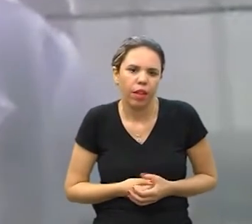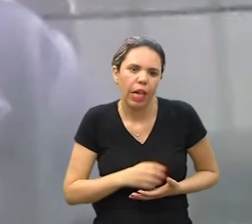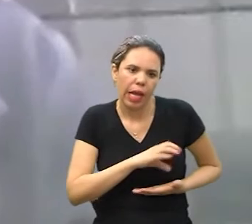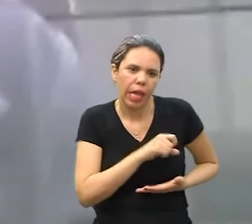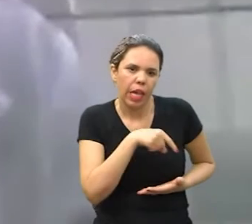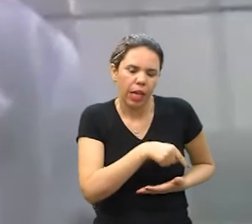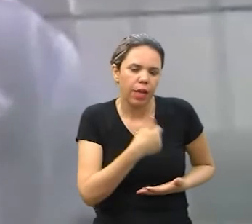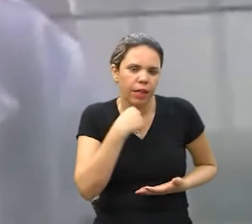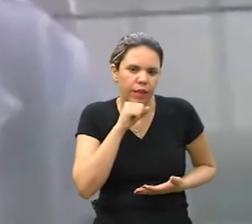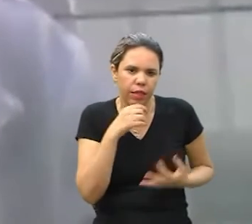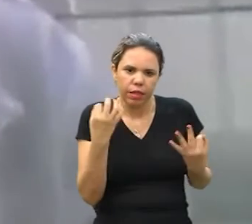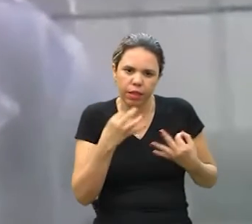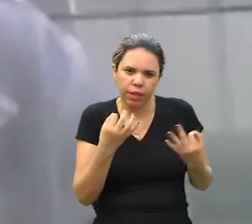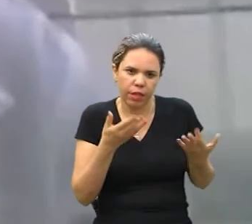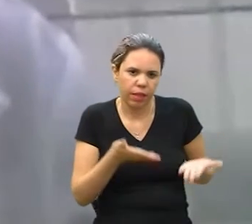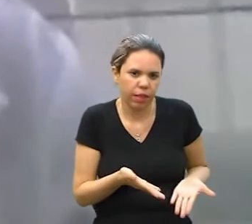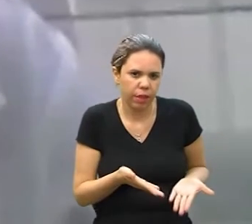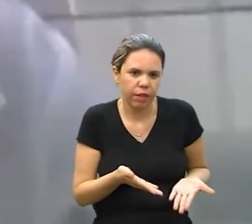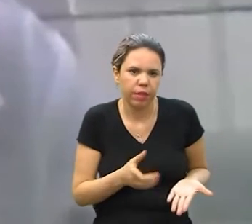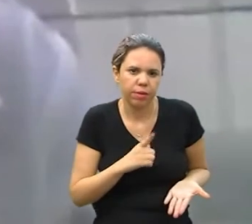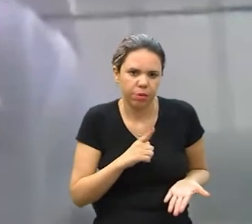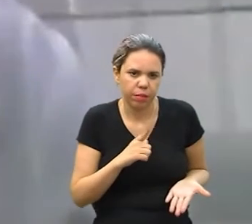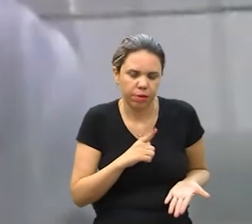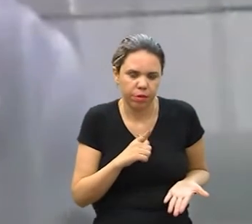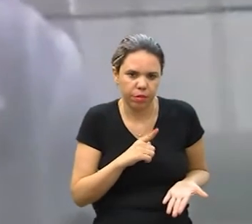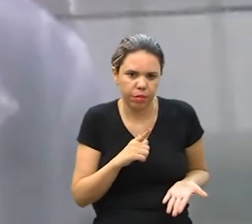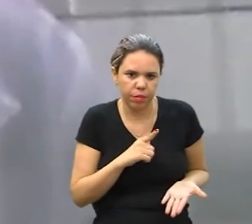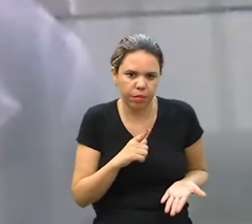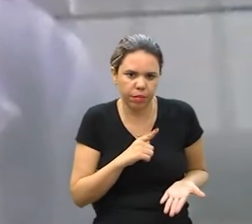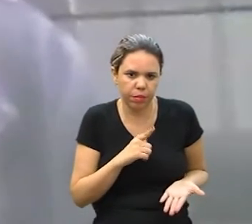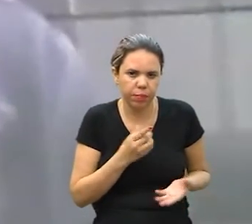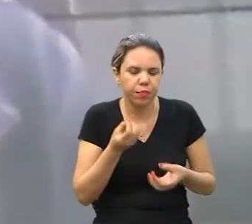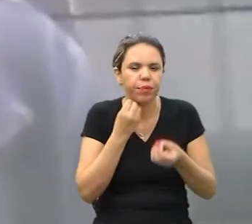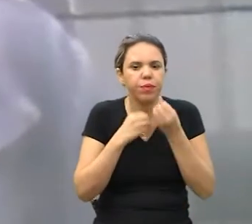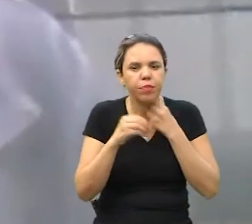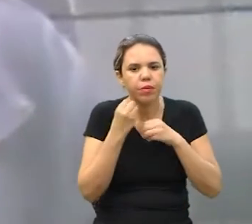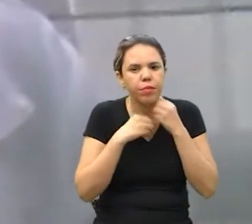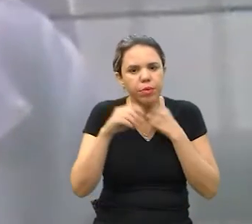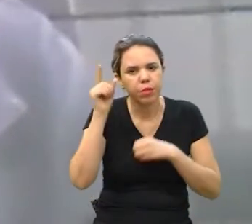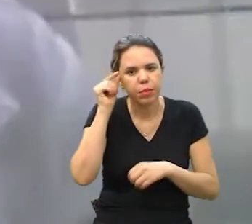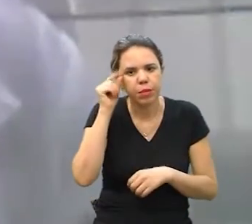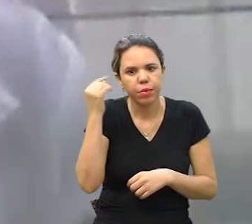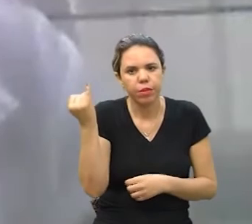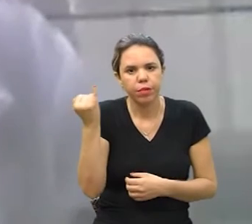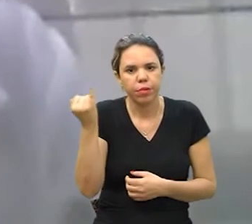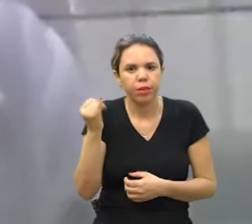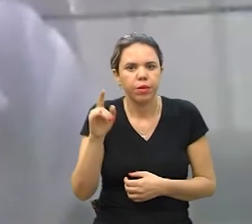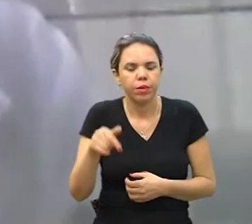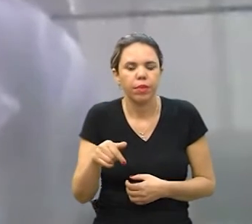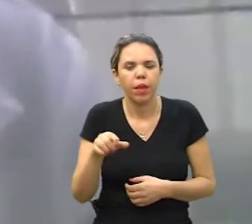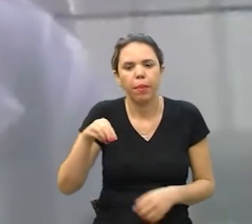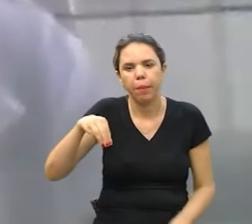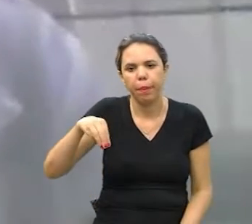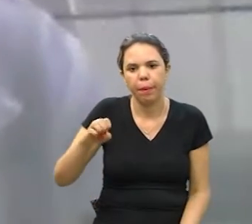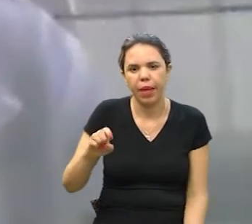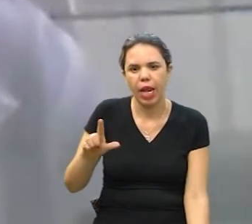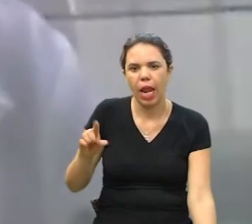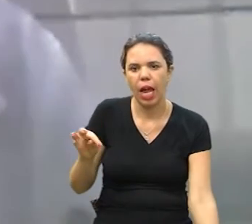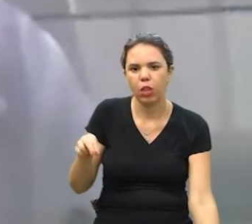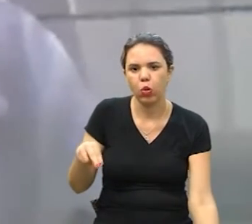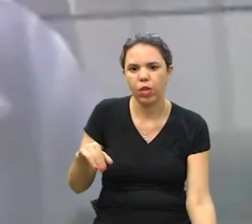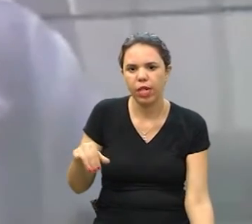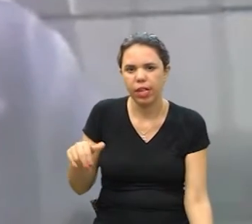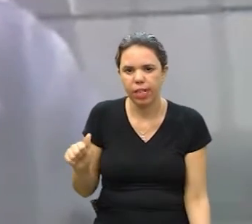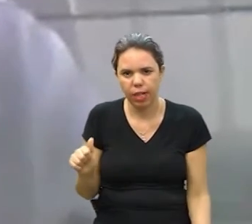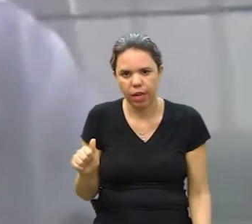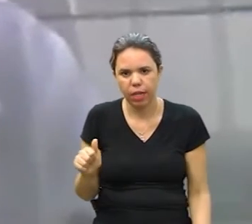Completamente. O leite materno é tão perfeito que ele tem o hormônio do sono importantíssimo, que é a melatonina. Então,